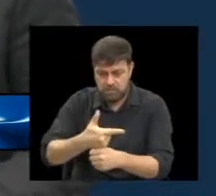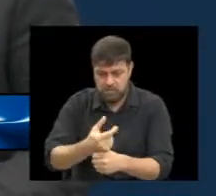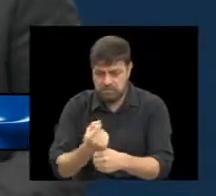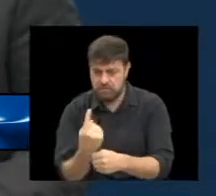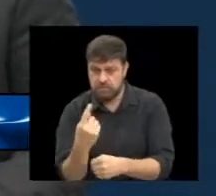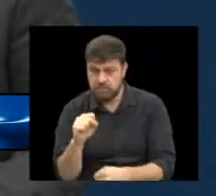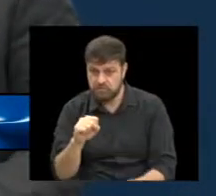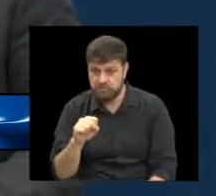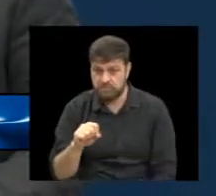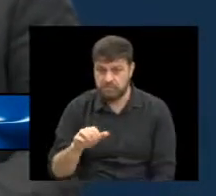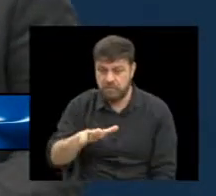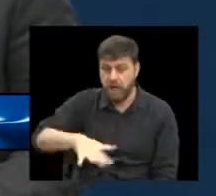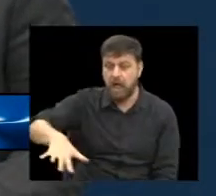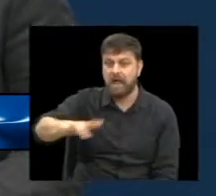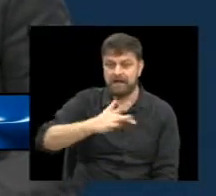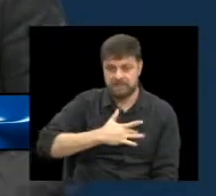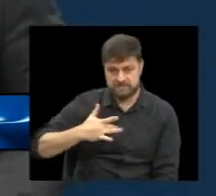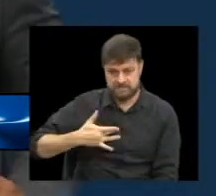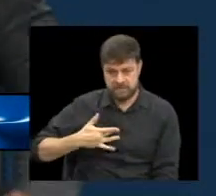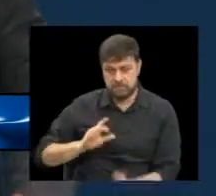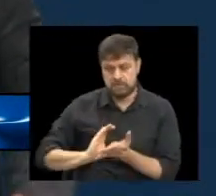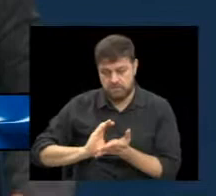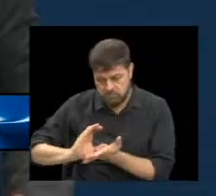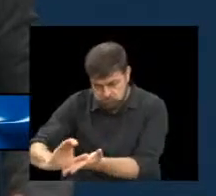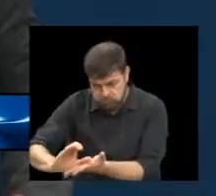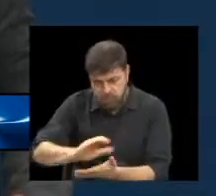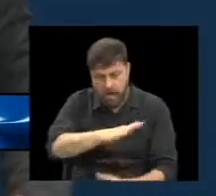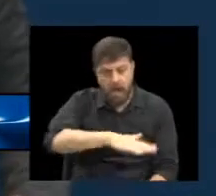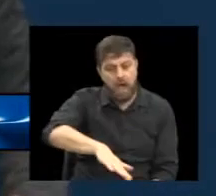Mariana, saúde e educação.